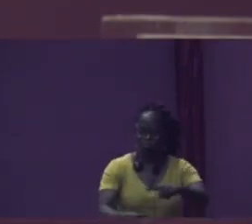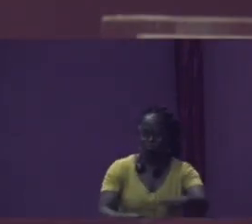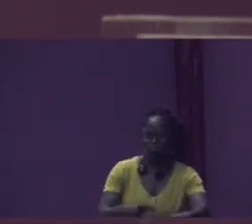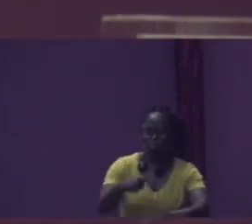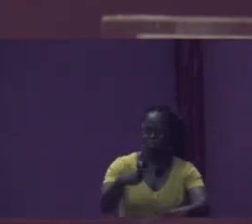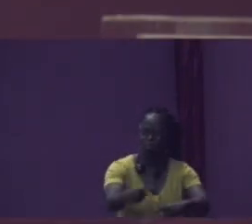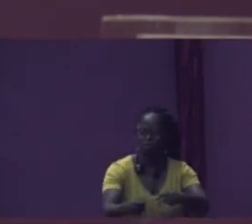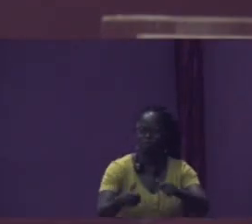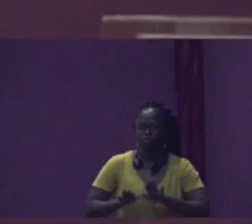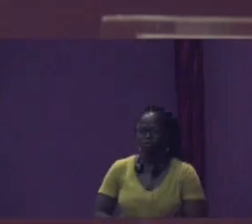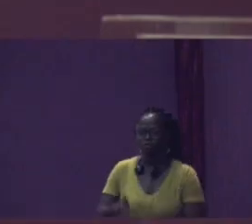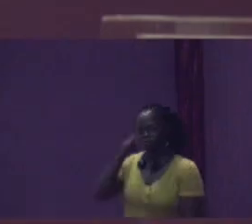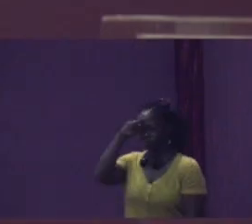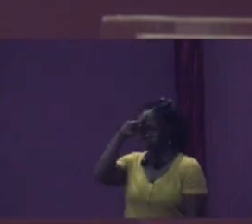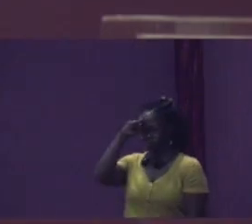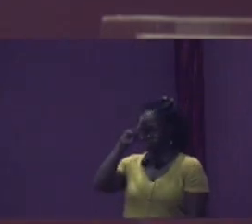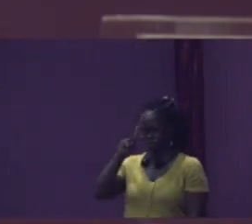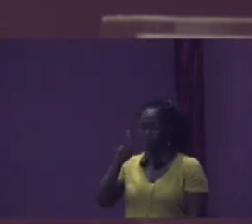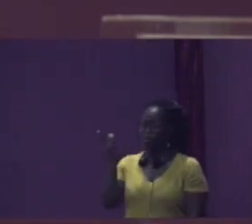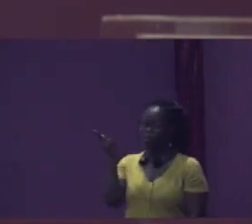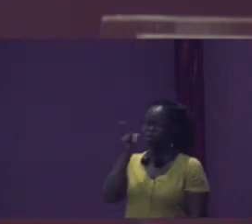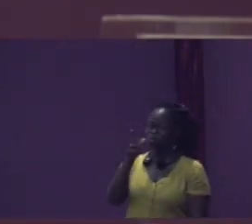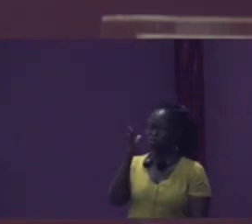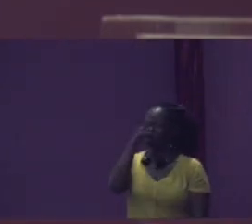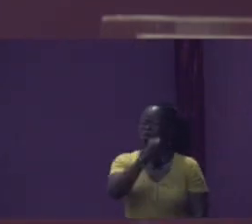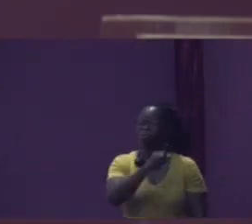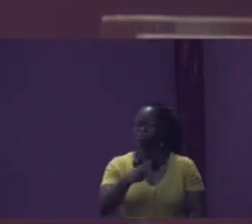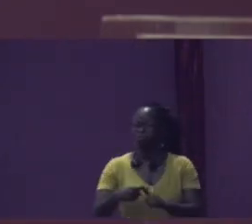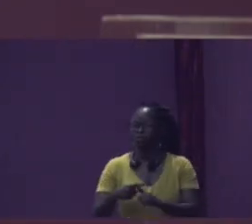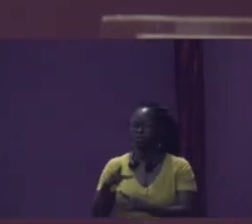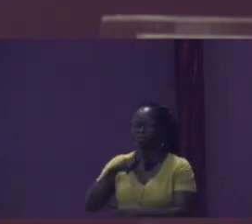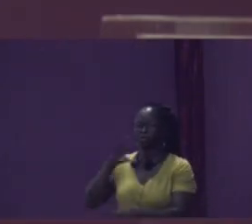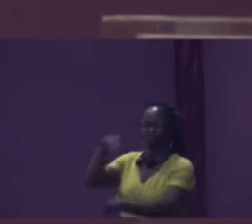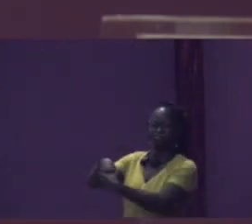estar no hospital. No entanto, ela sobrevive porque está no hospital.